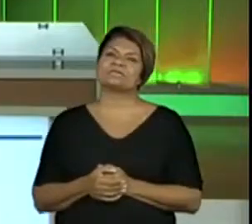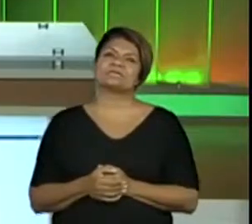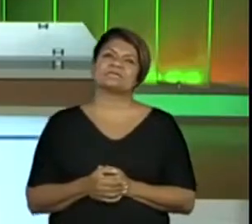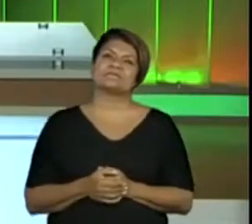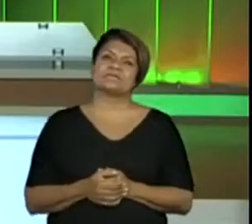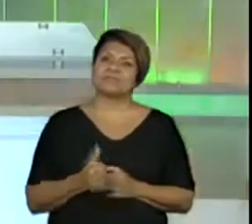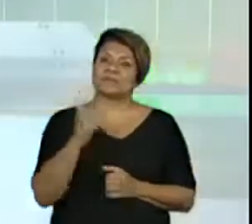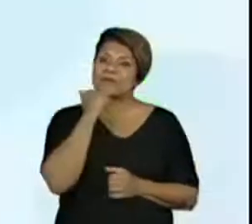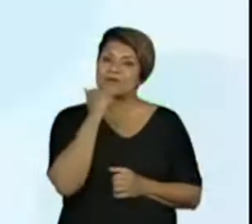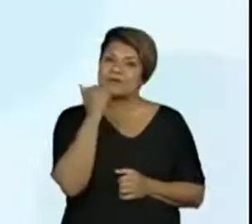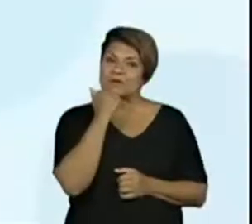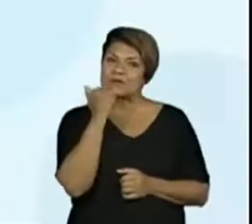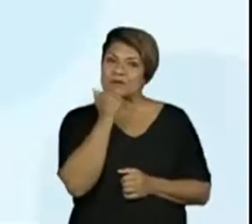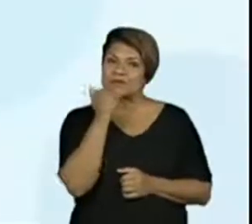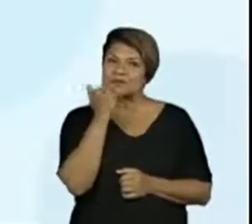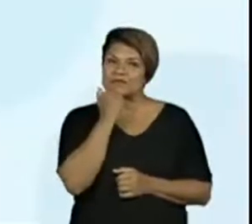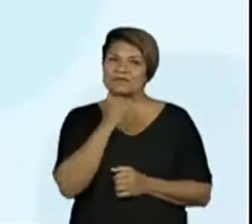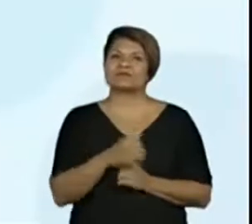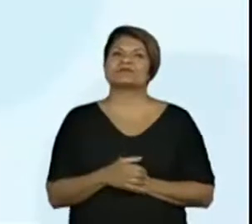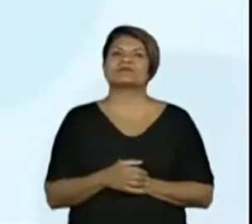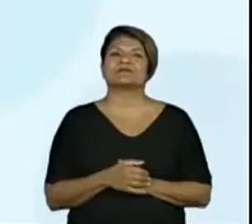Esse é o osso de Ixango